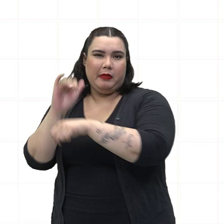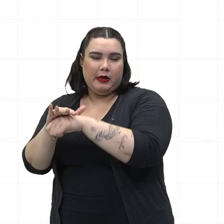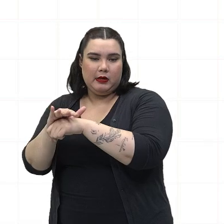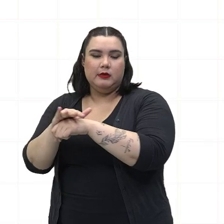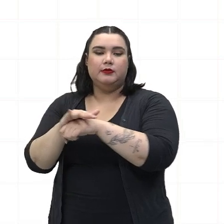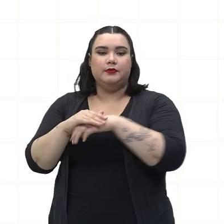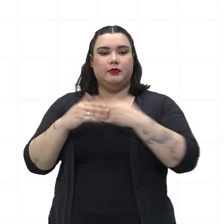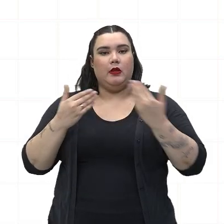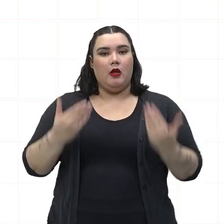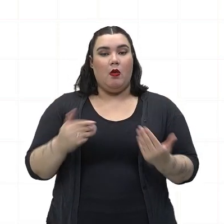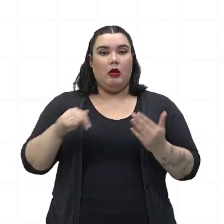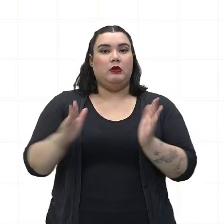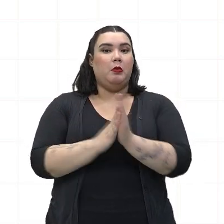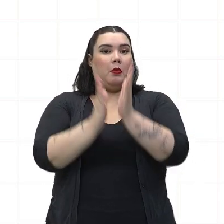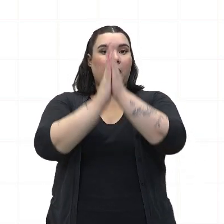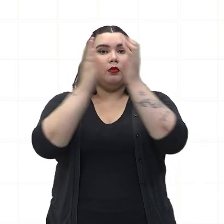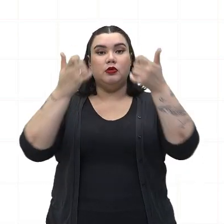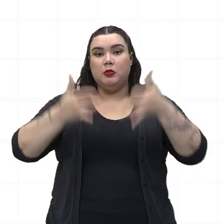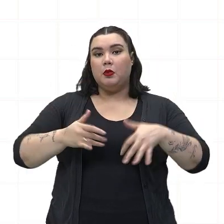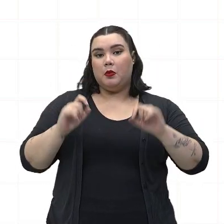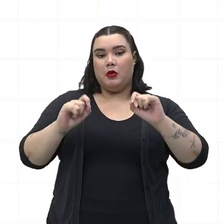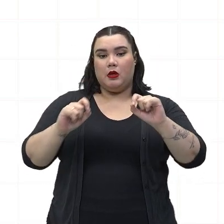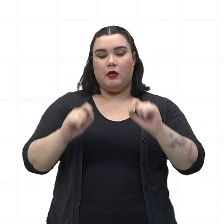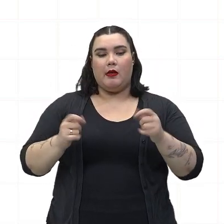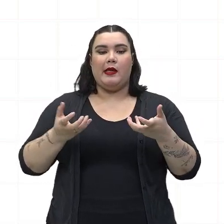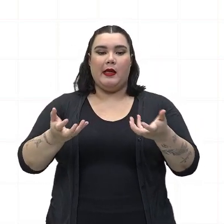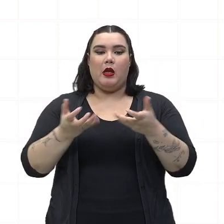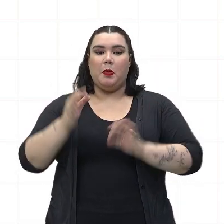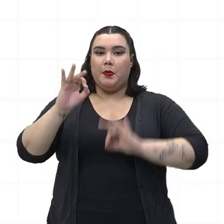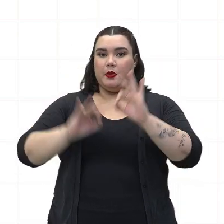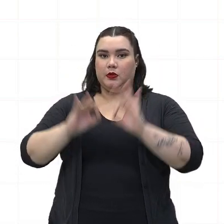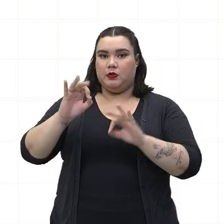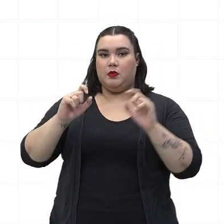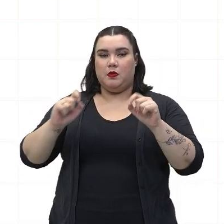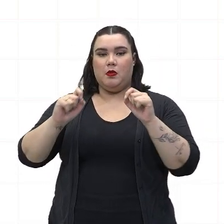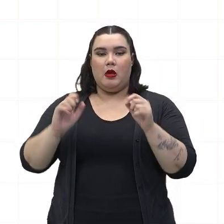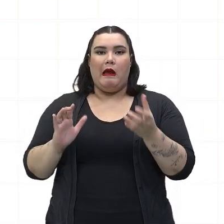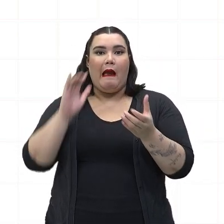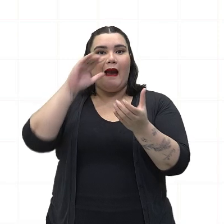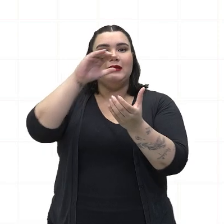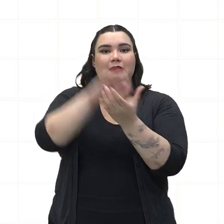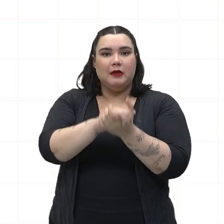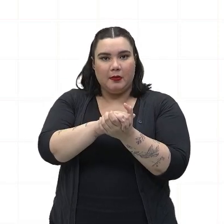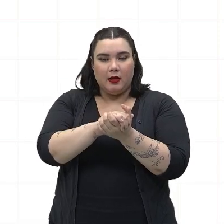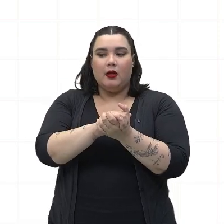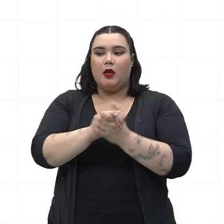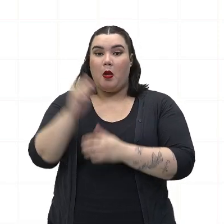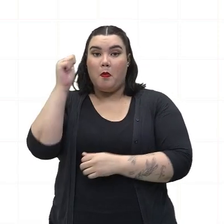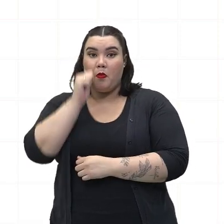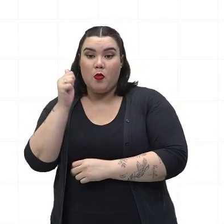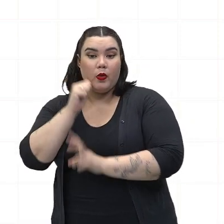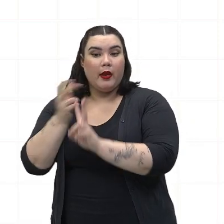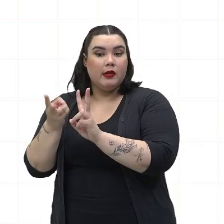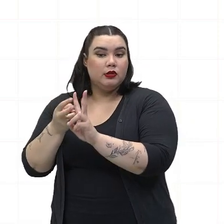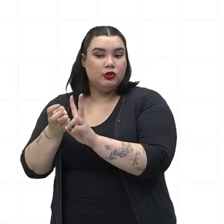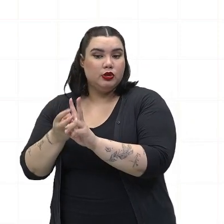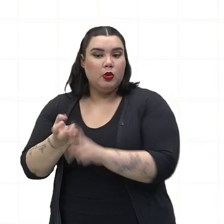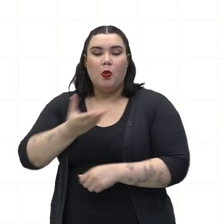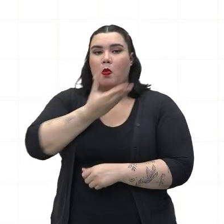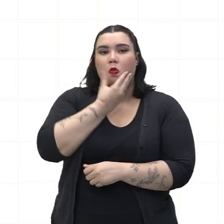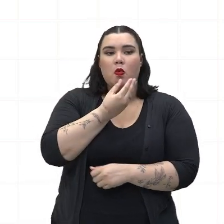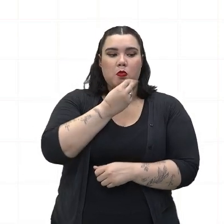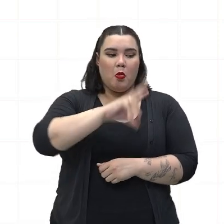obra, como também legalizando o processo de casamento entre brancos e mulheres indígenas,